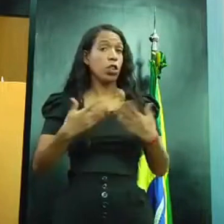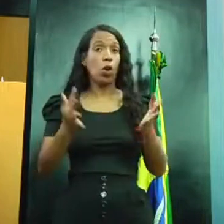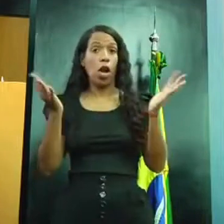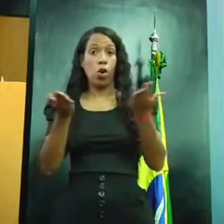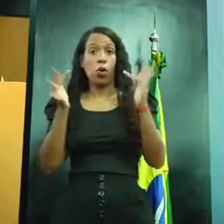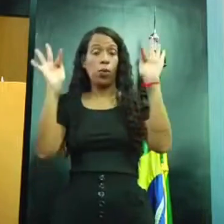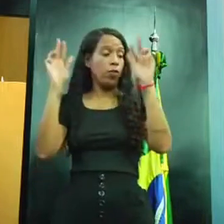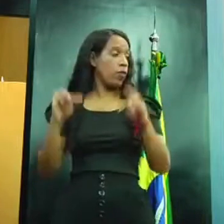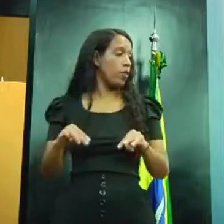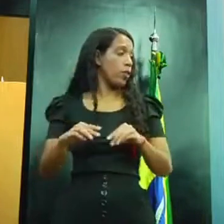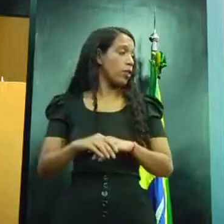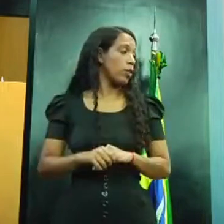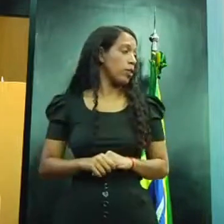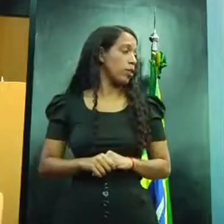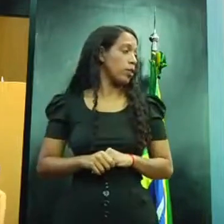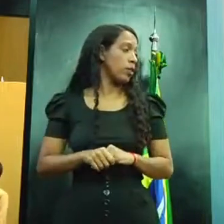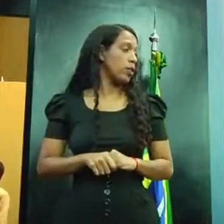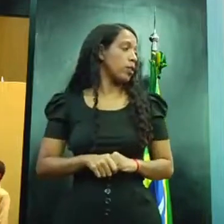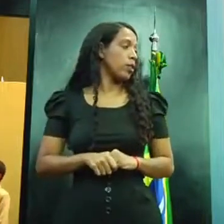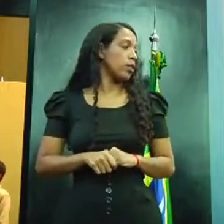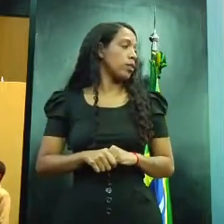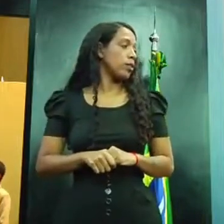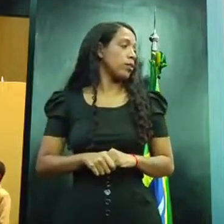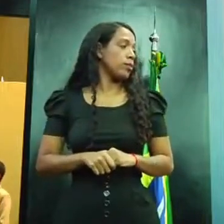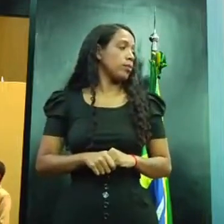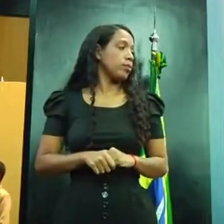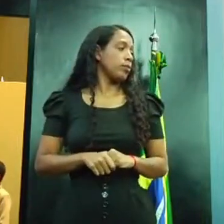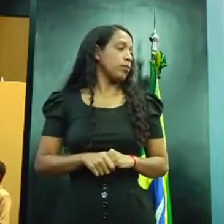fim, quero